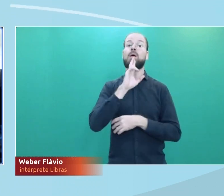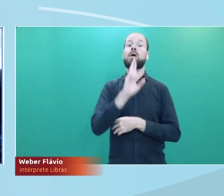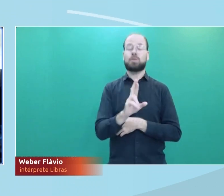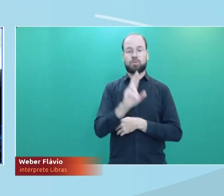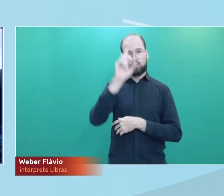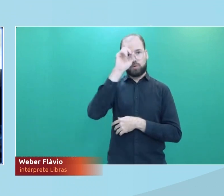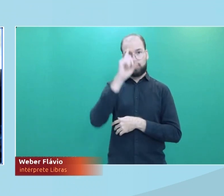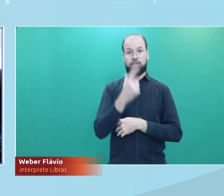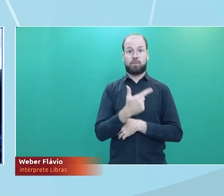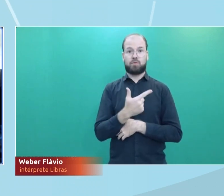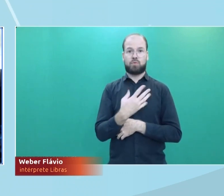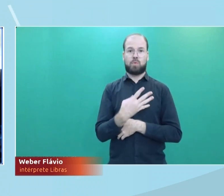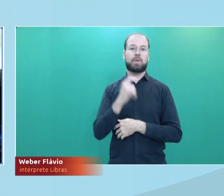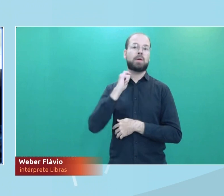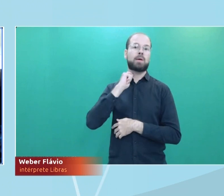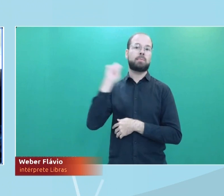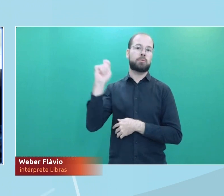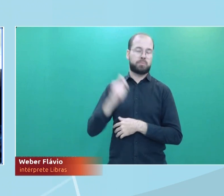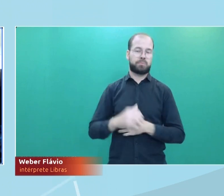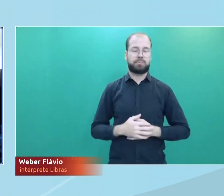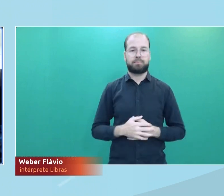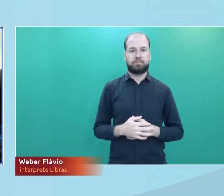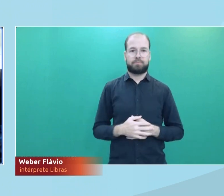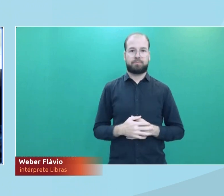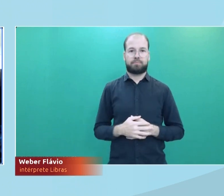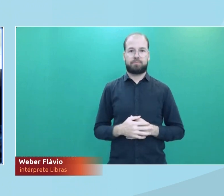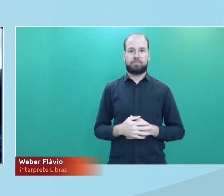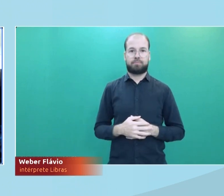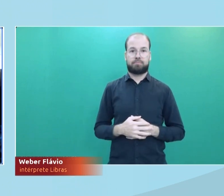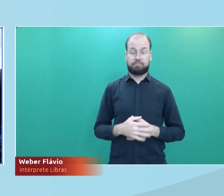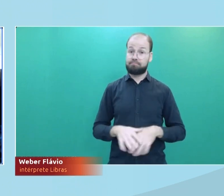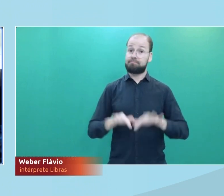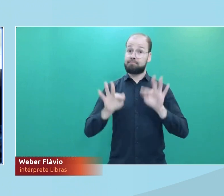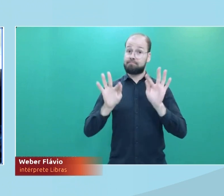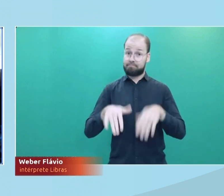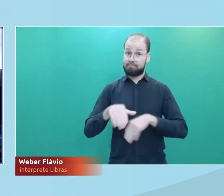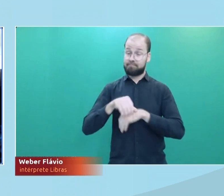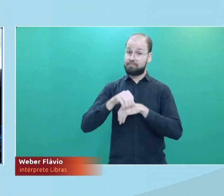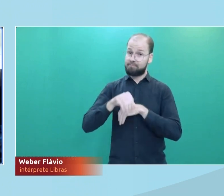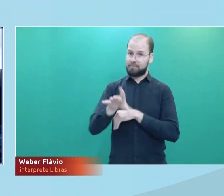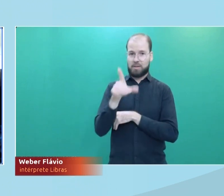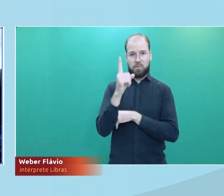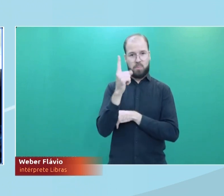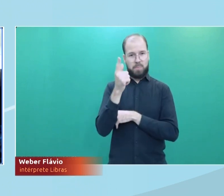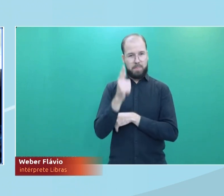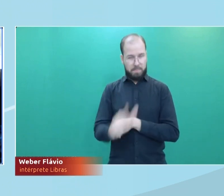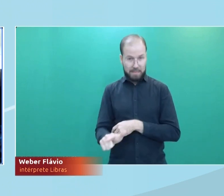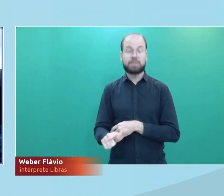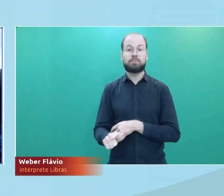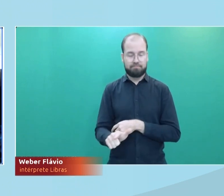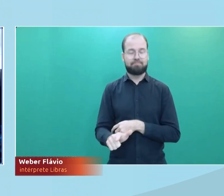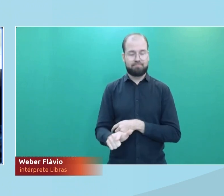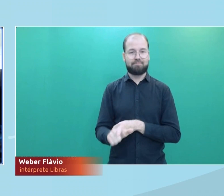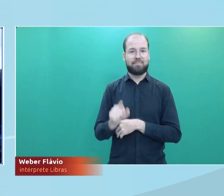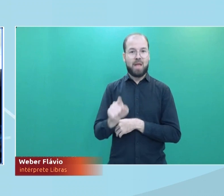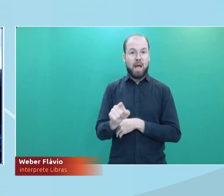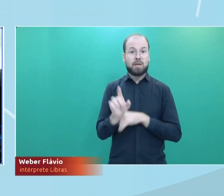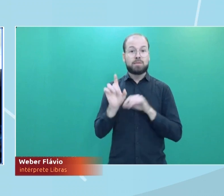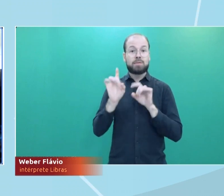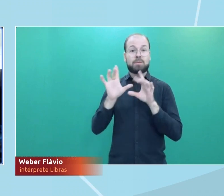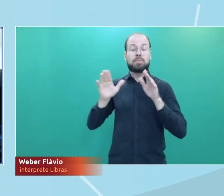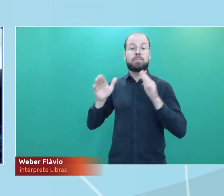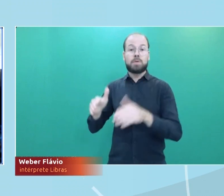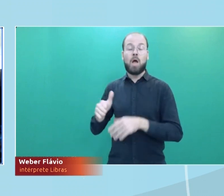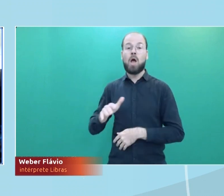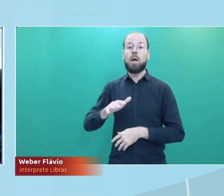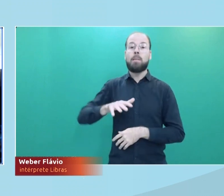abril. Para finalizar, nós temos mais uma dica, e essa específica para quem gosta de